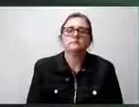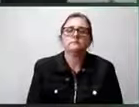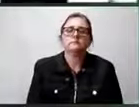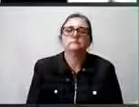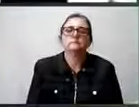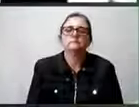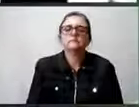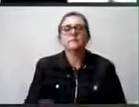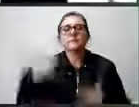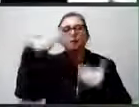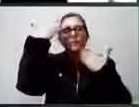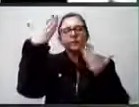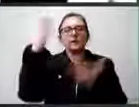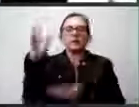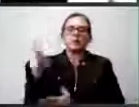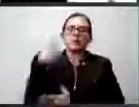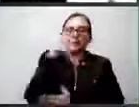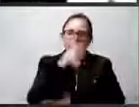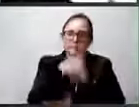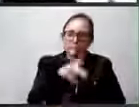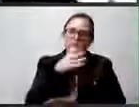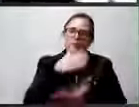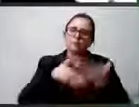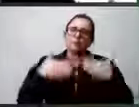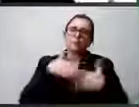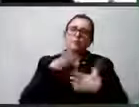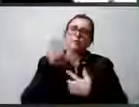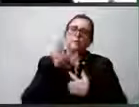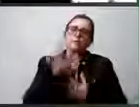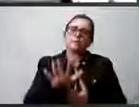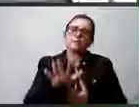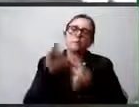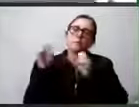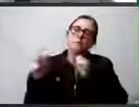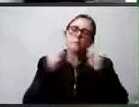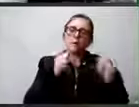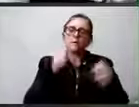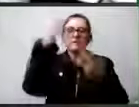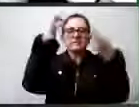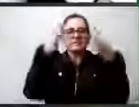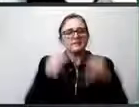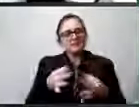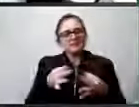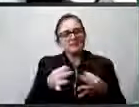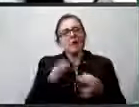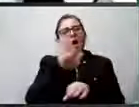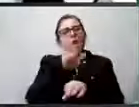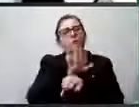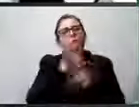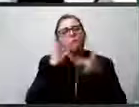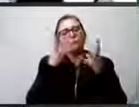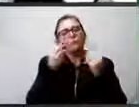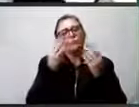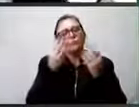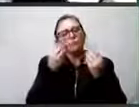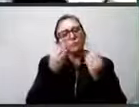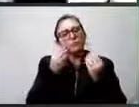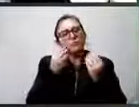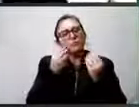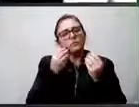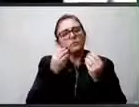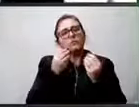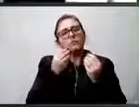Muito obrigado, professor, por toda a sua apresentação e pode ter a certeza que você contribuiu muito. Afinal de contas, talvez algumas pessoas